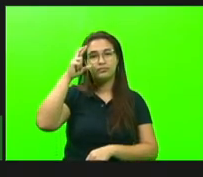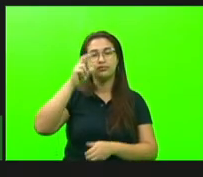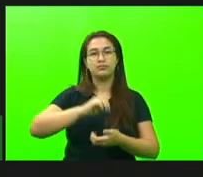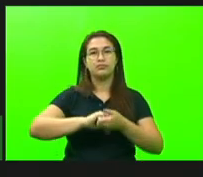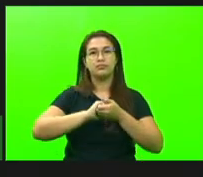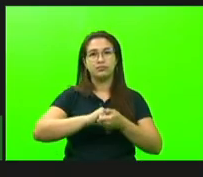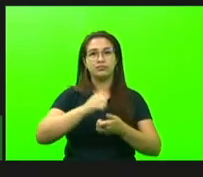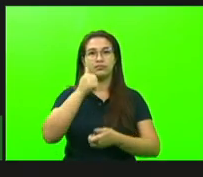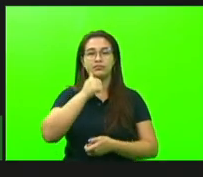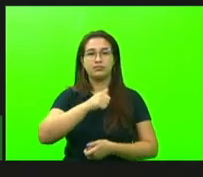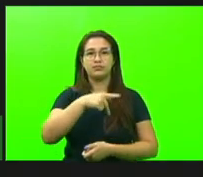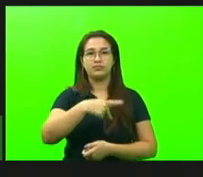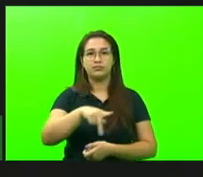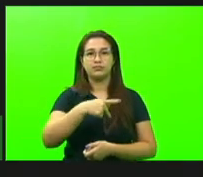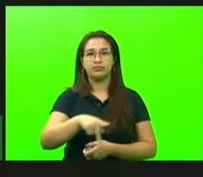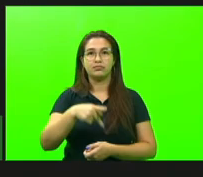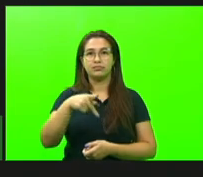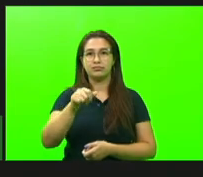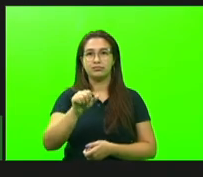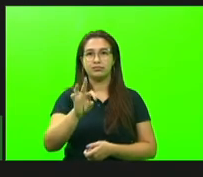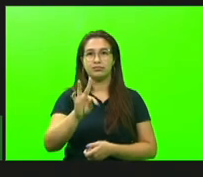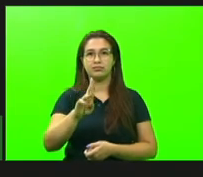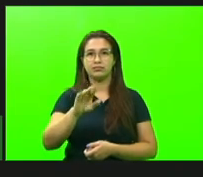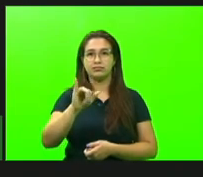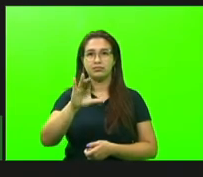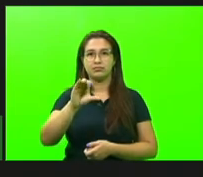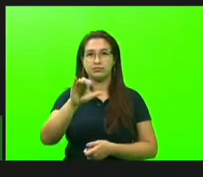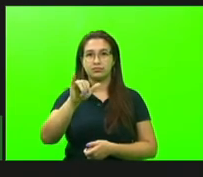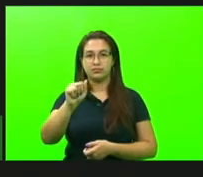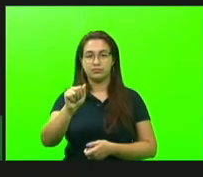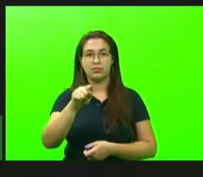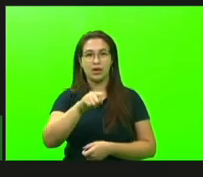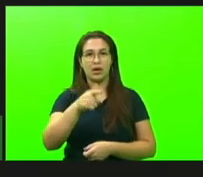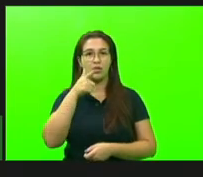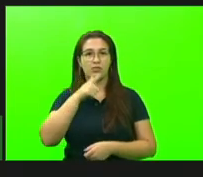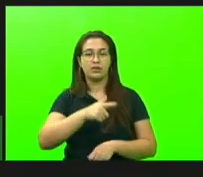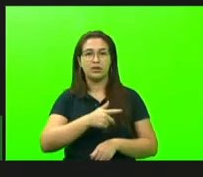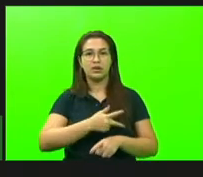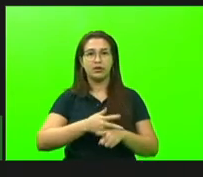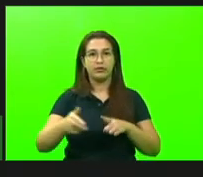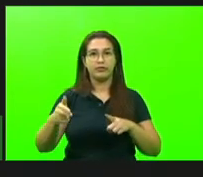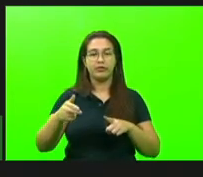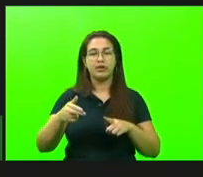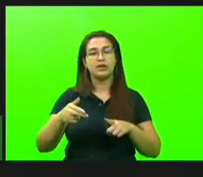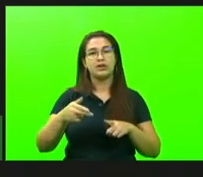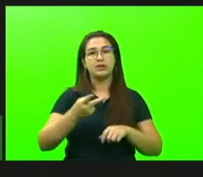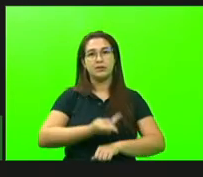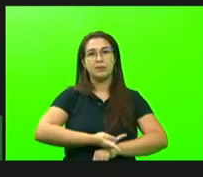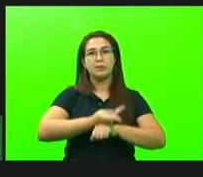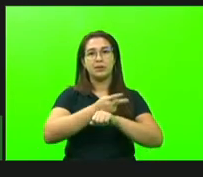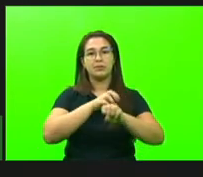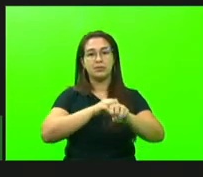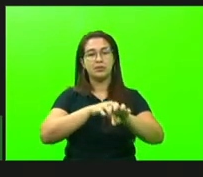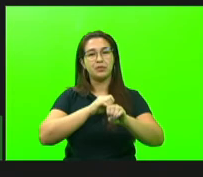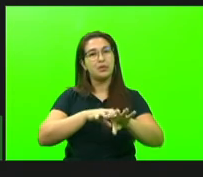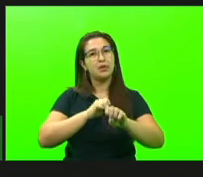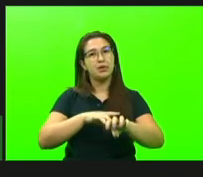professora Patrícia Cristina Lindner pela classificação como finalista do Prêmio Educador Nota 10. Em